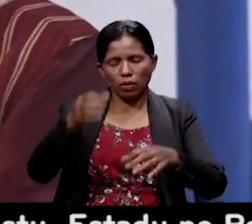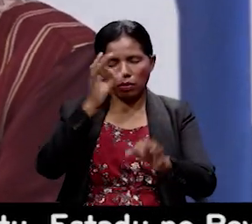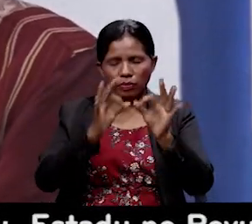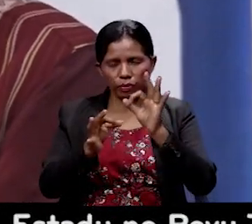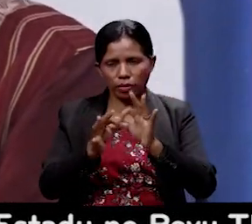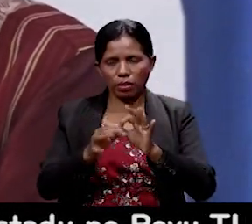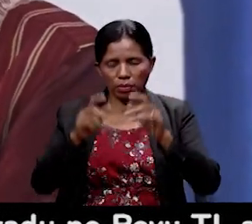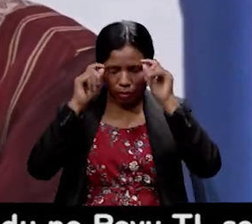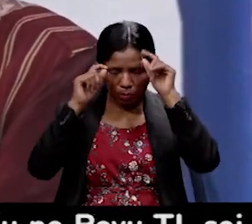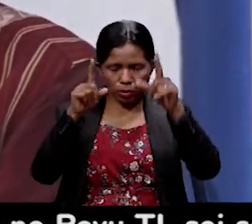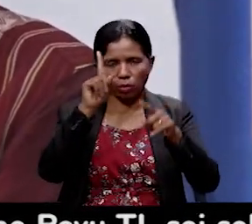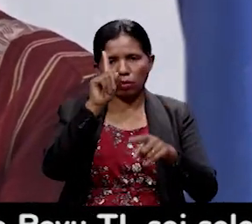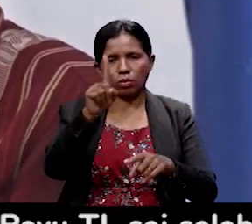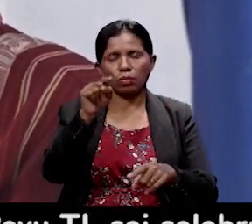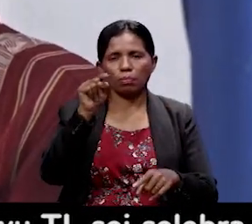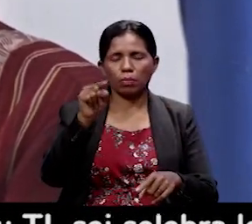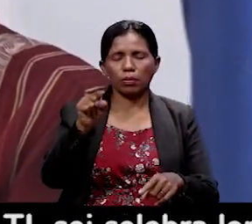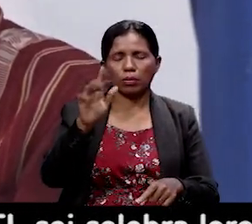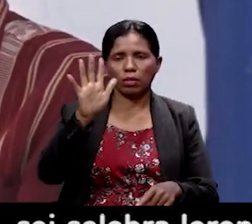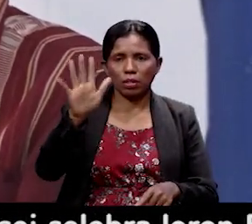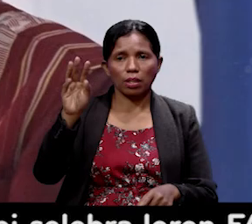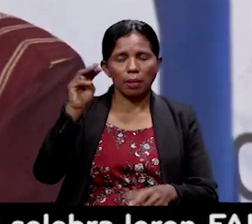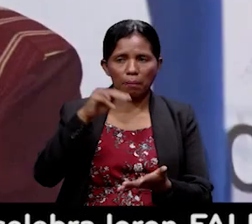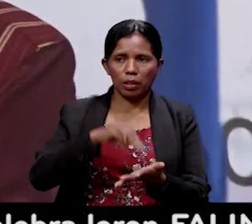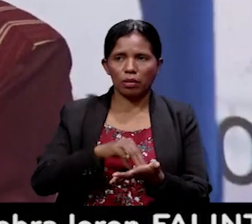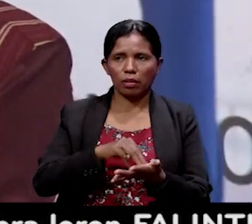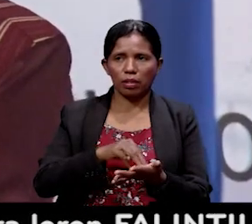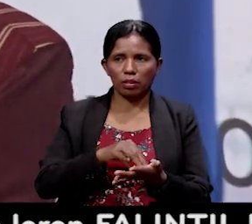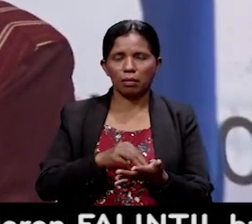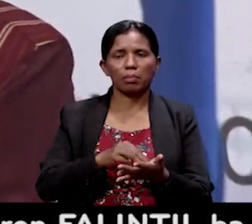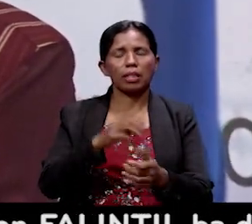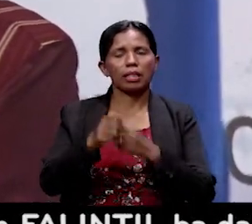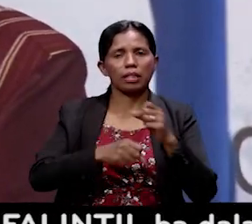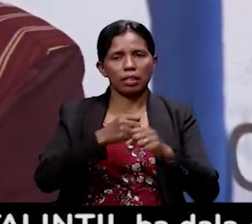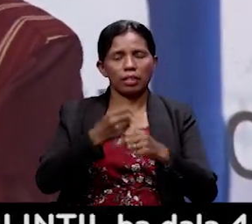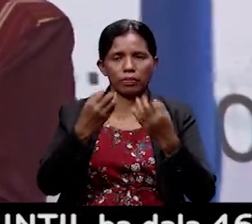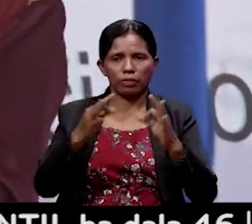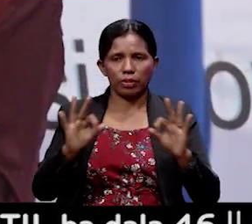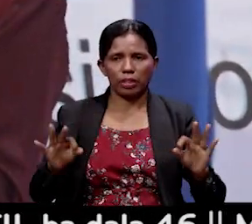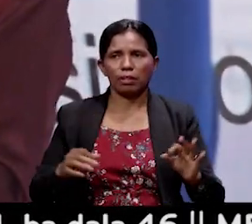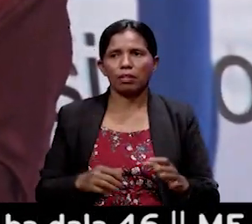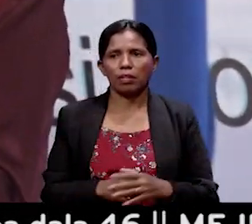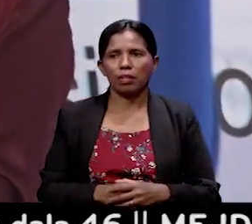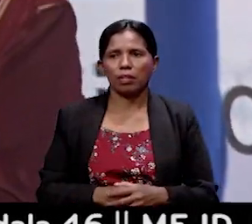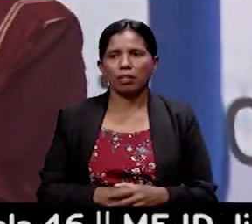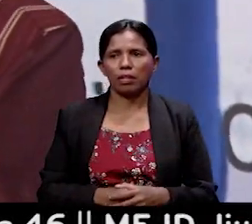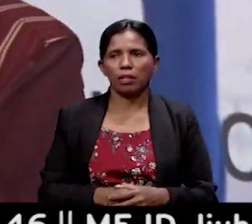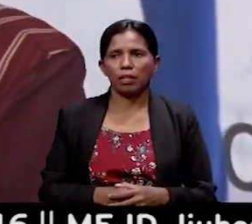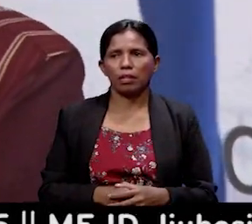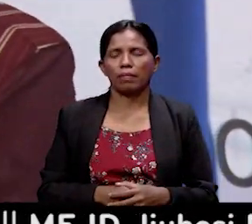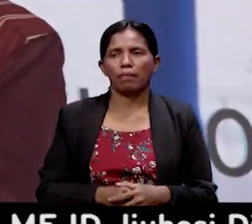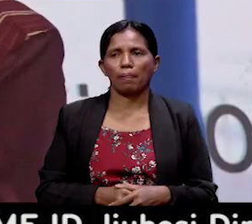1,5 milhões até Tina Ramata. E, na medida do